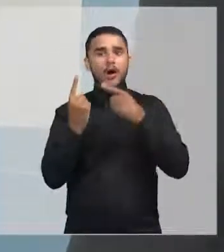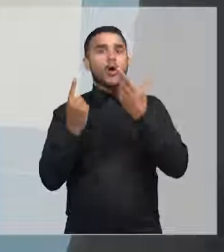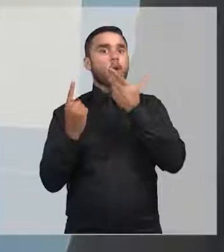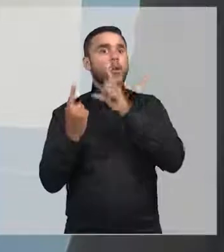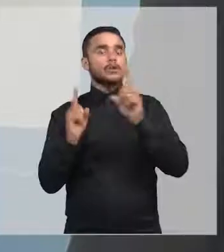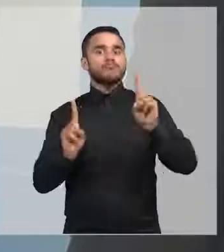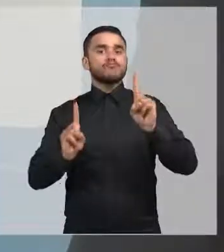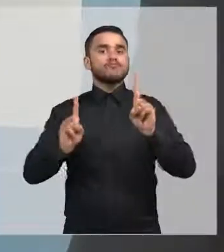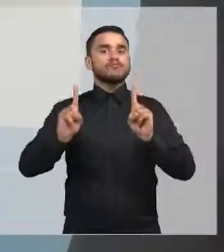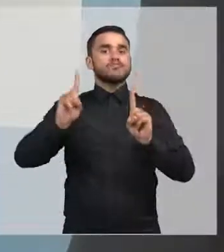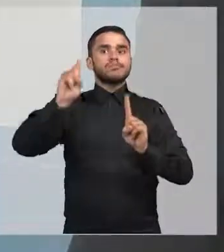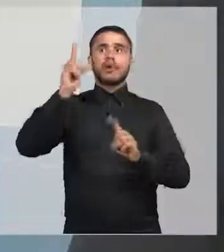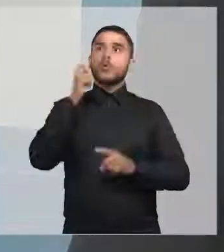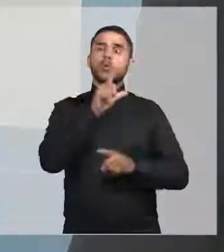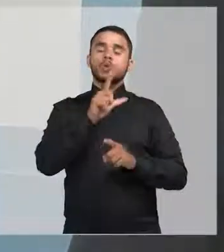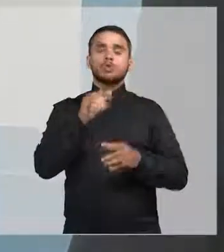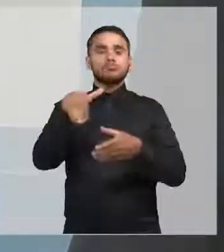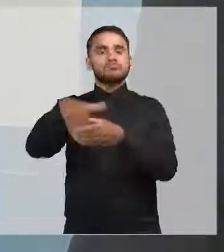na